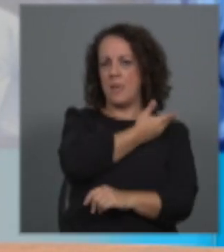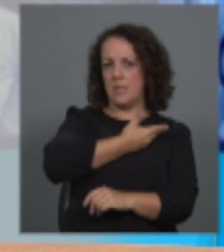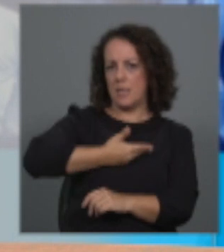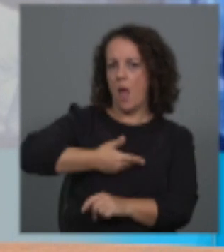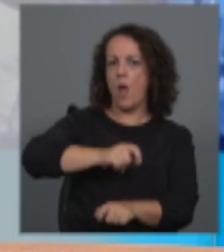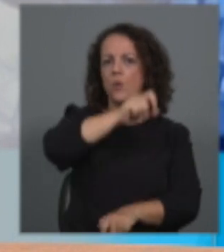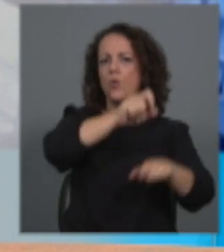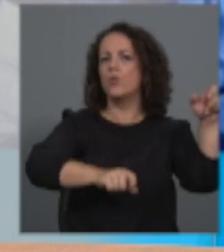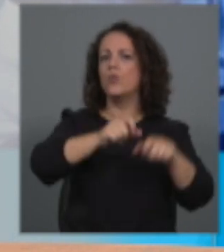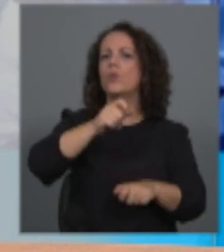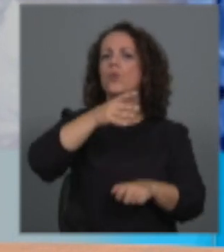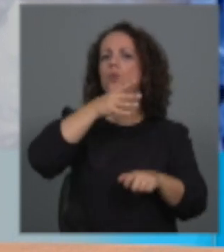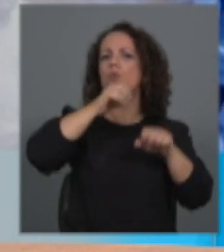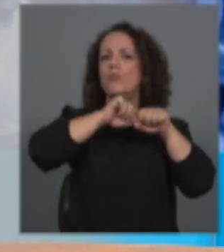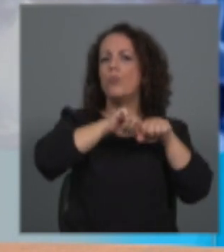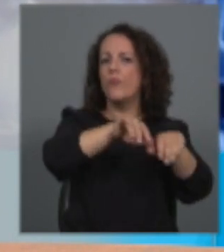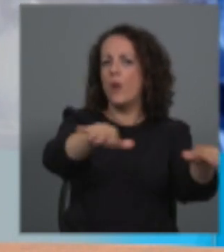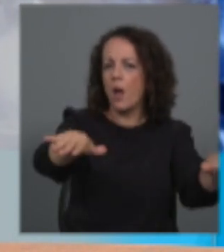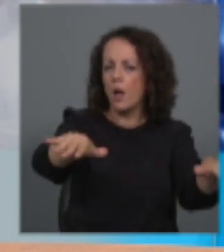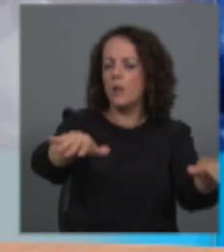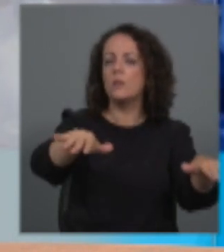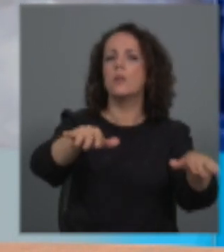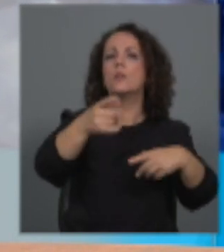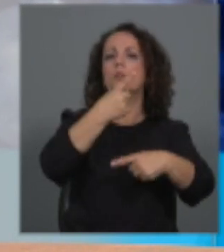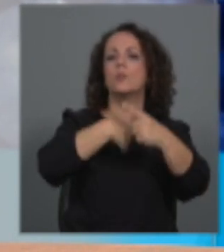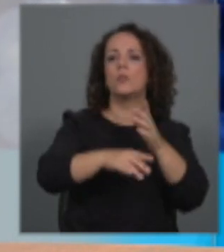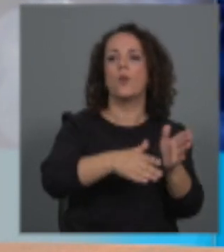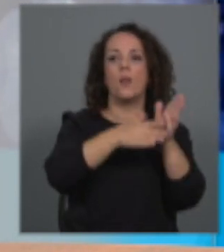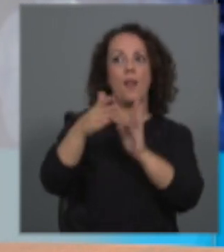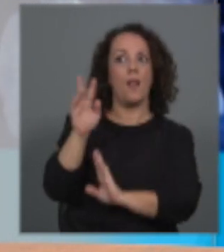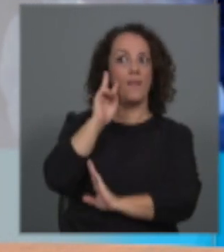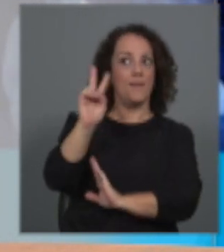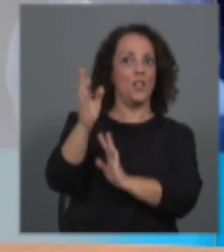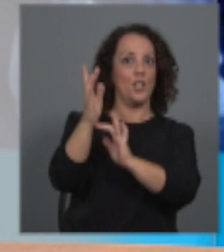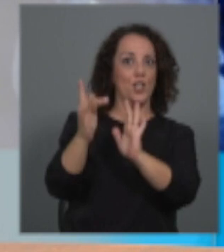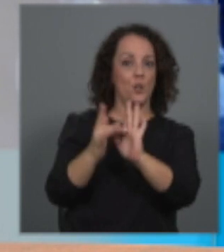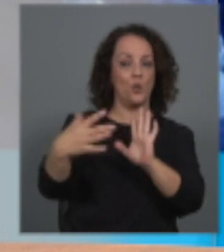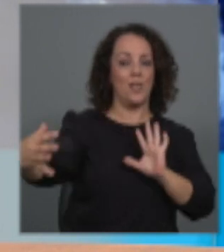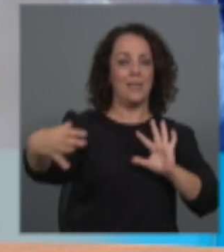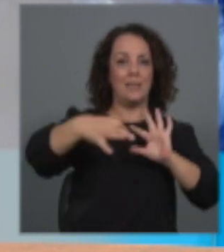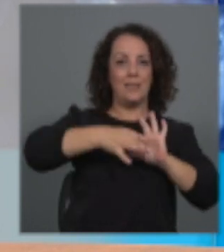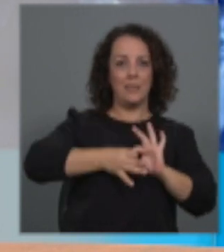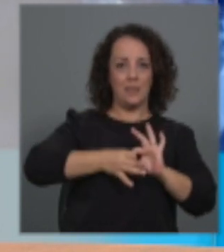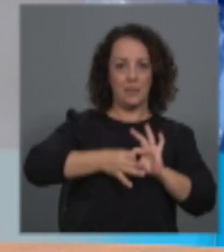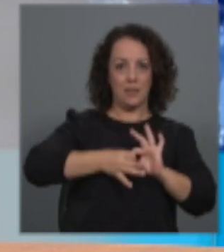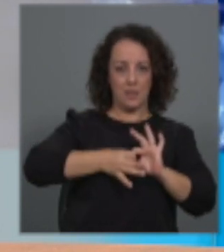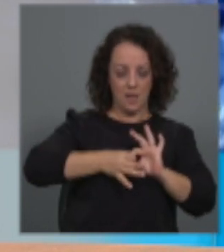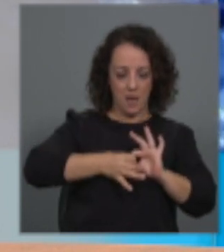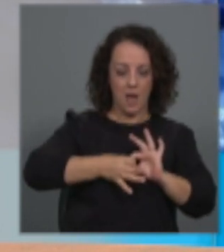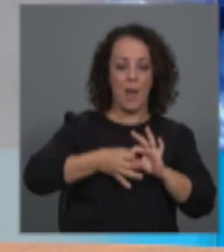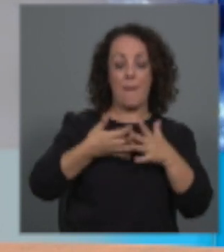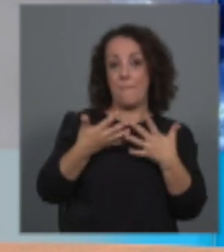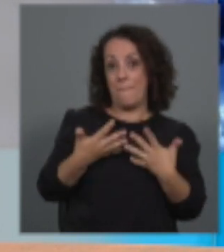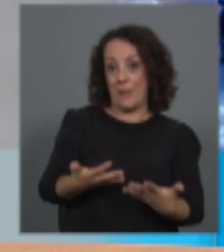profetas e apontando ao mesmo tempo para Jesus, liga o presente